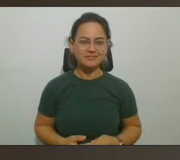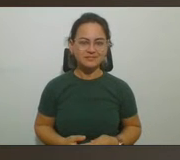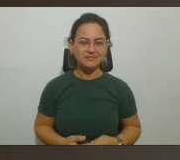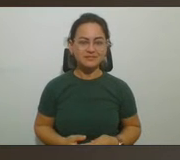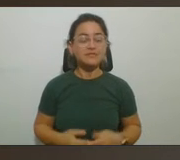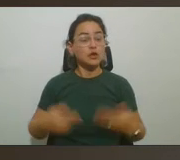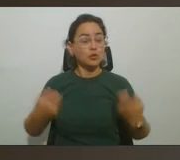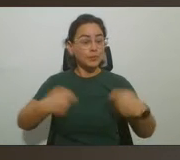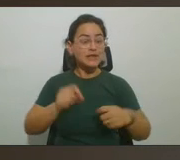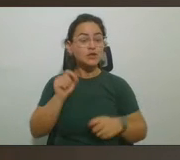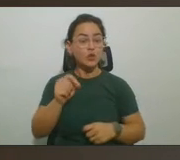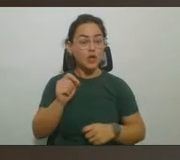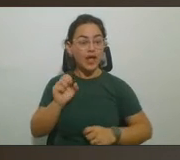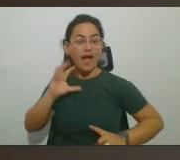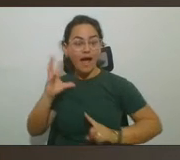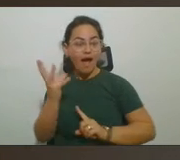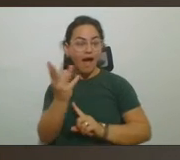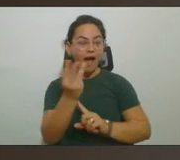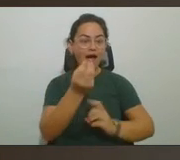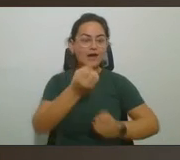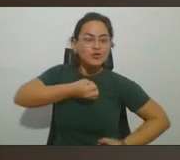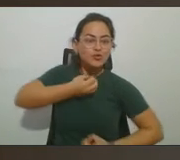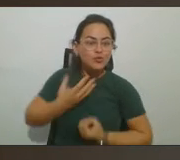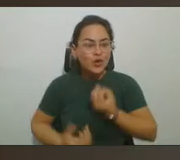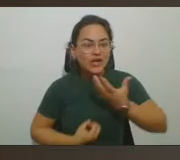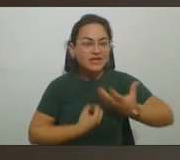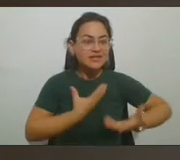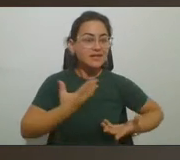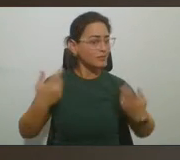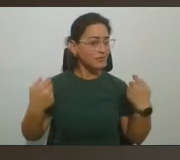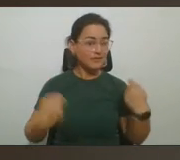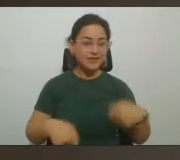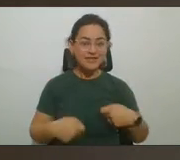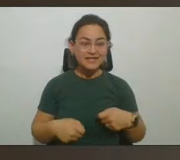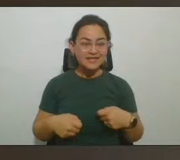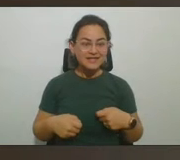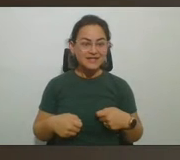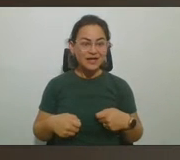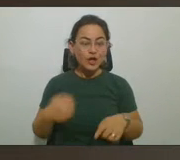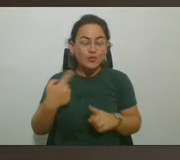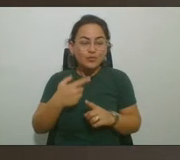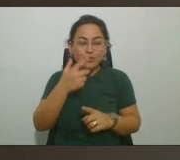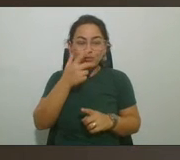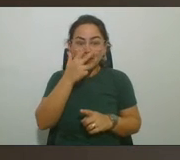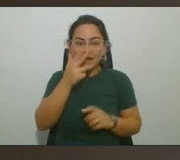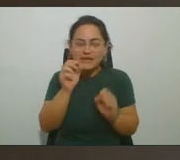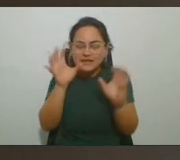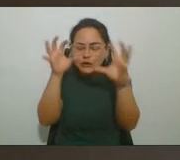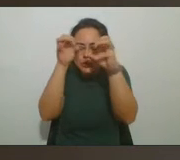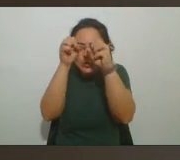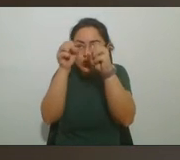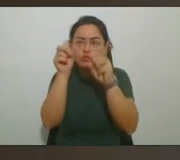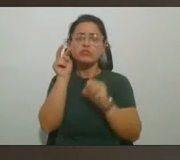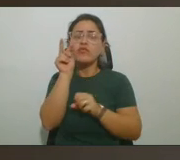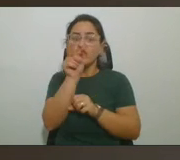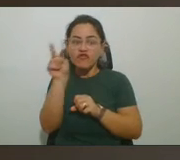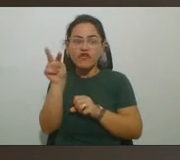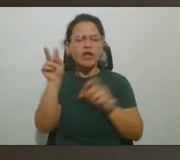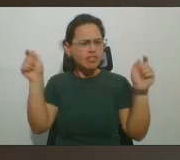da poesia, esses espaços de ver na cegueira. E eis um dos propósitos deste